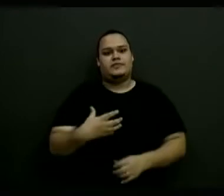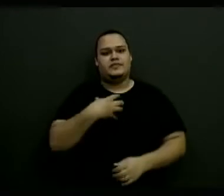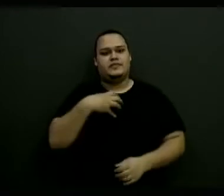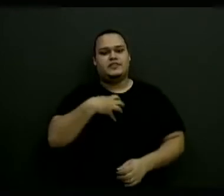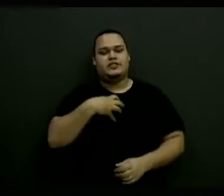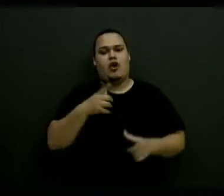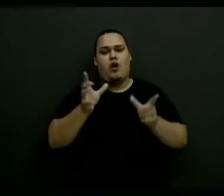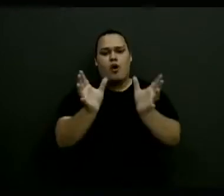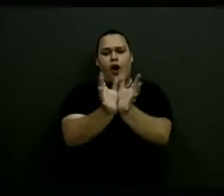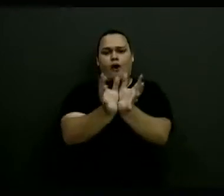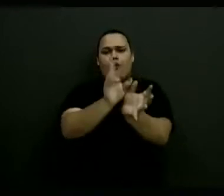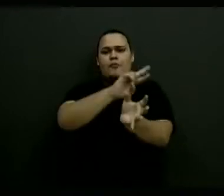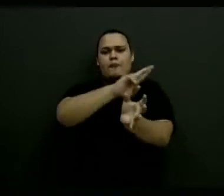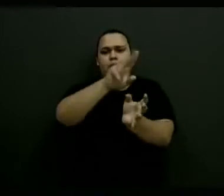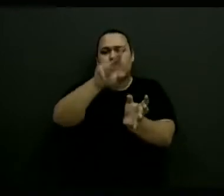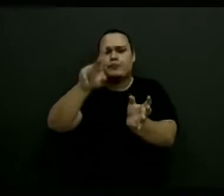diferentes.